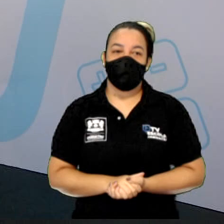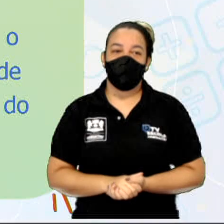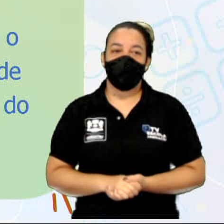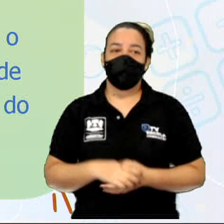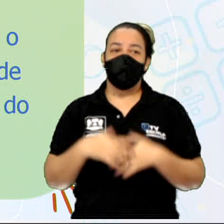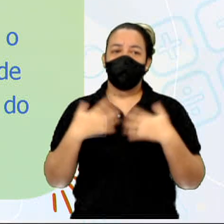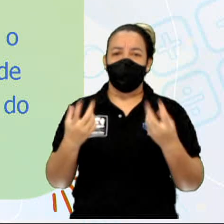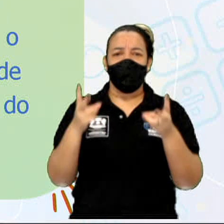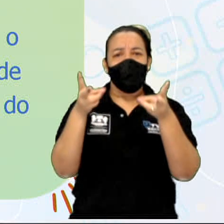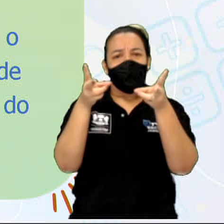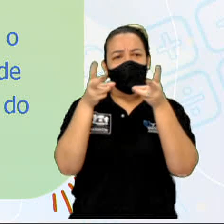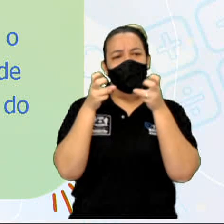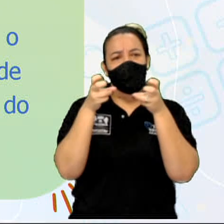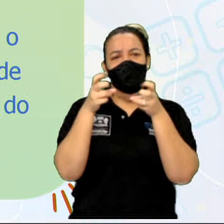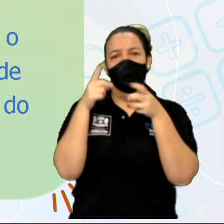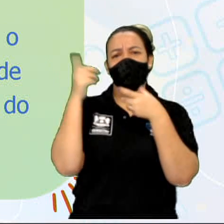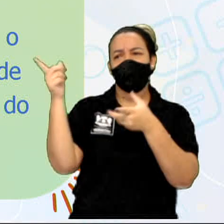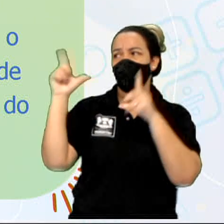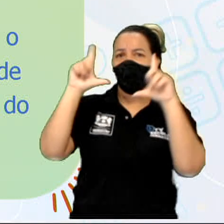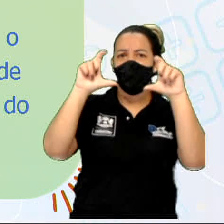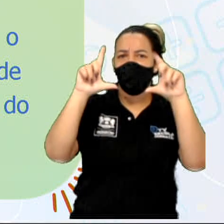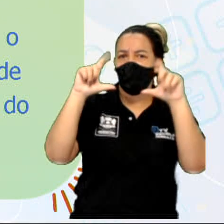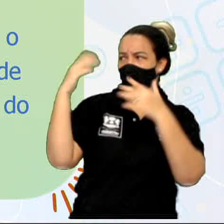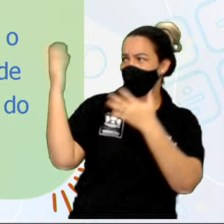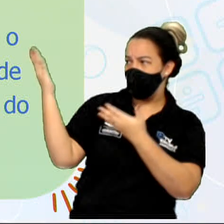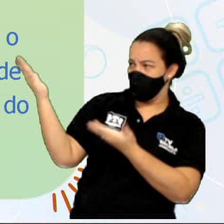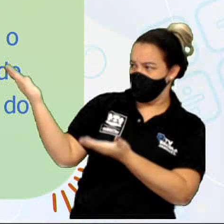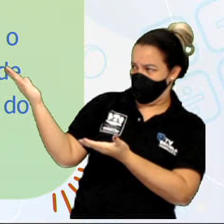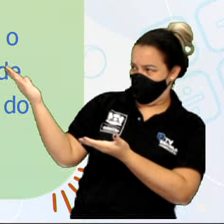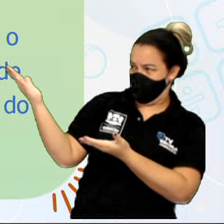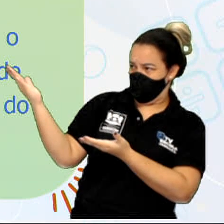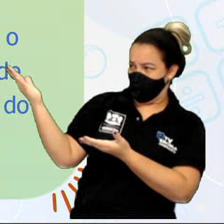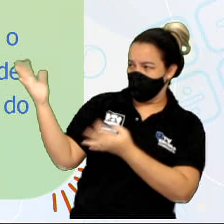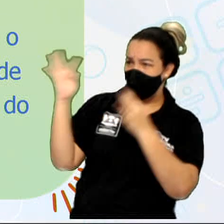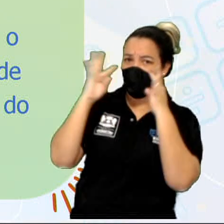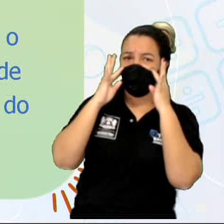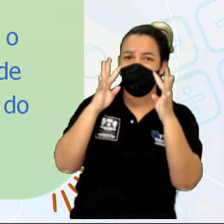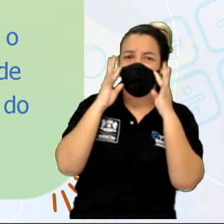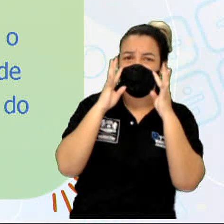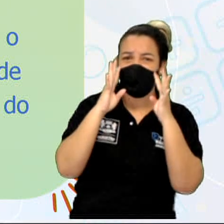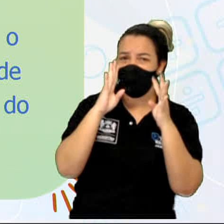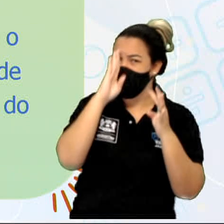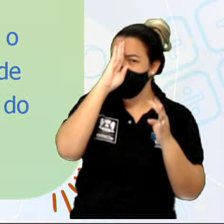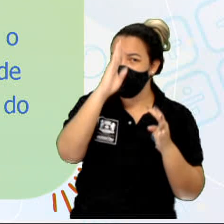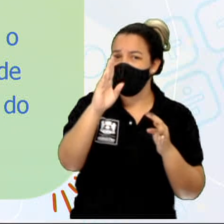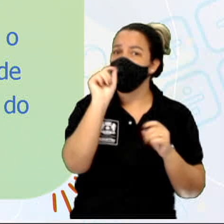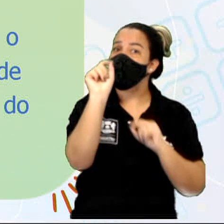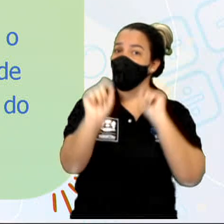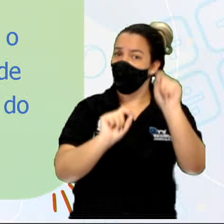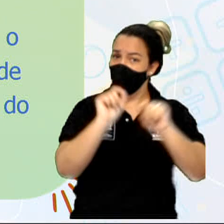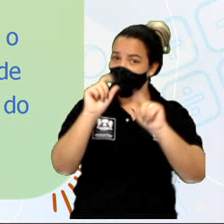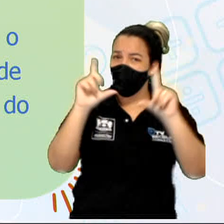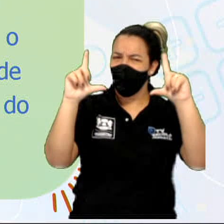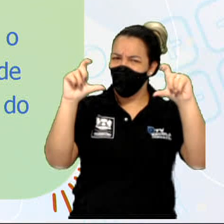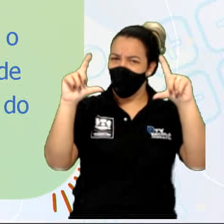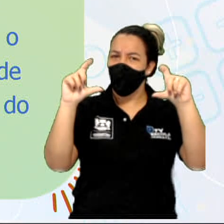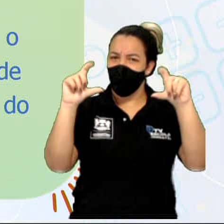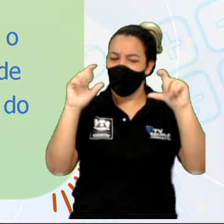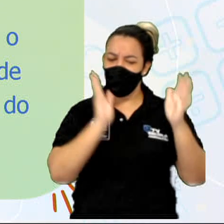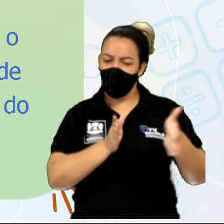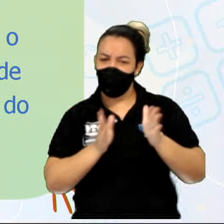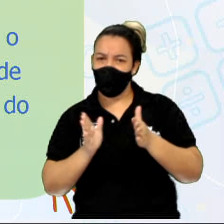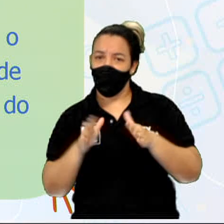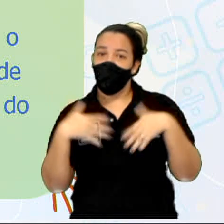O que podemos observar nesta foto? O que é que mais chama a sua atenção? Essa foto, ela é planejada ou